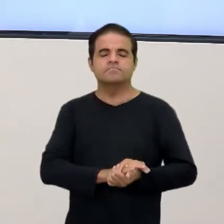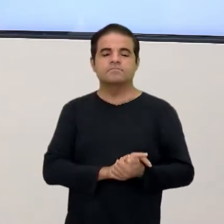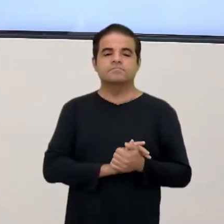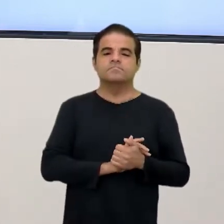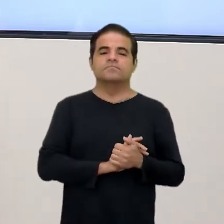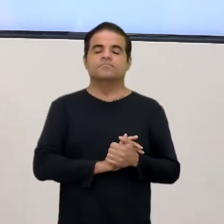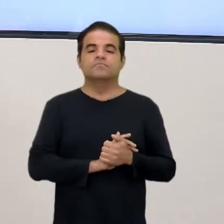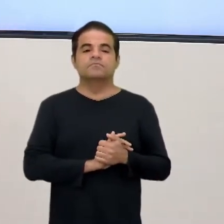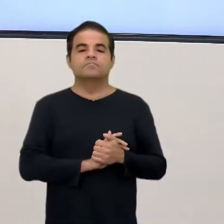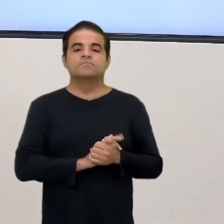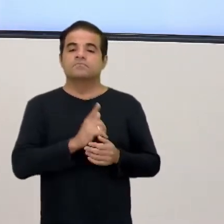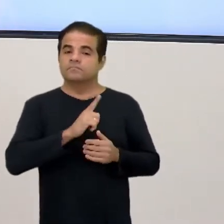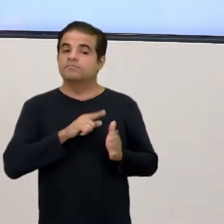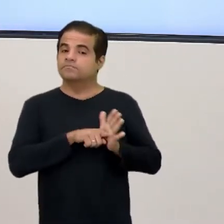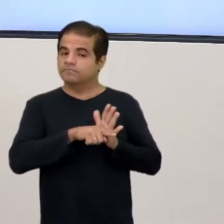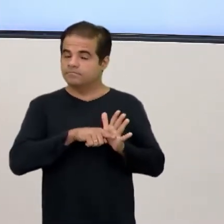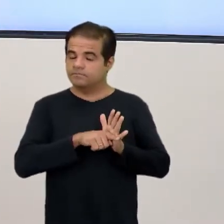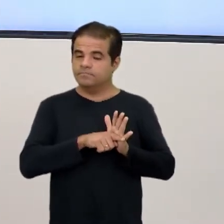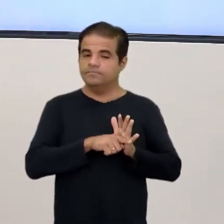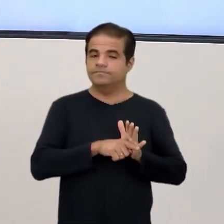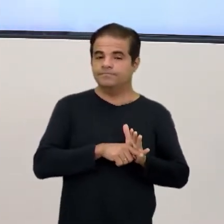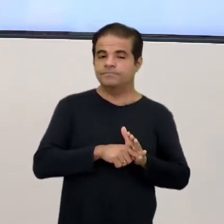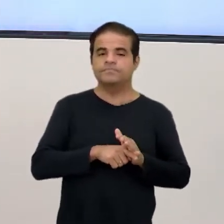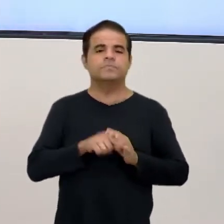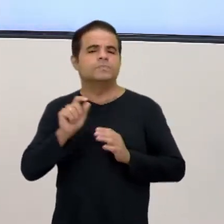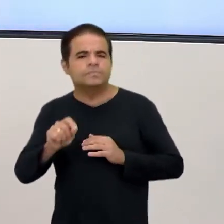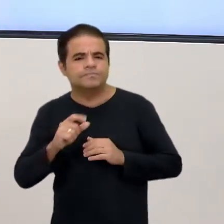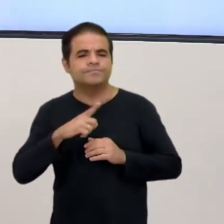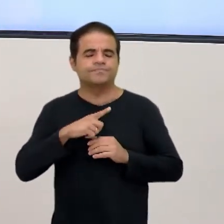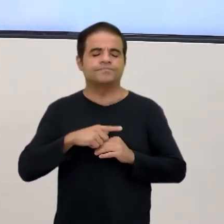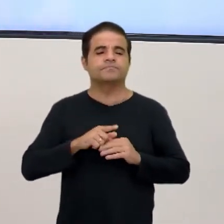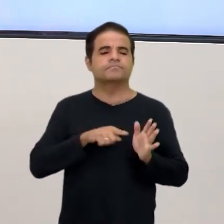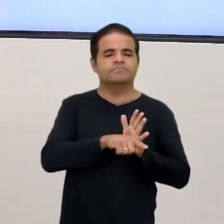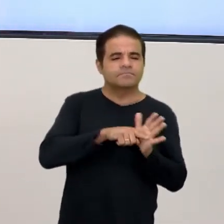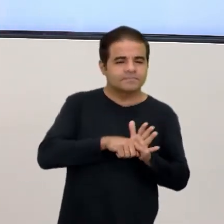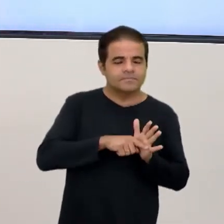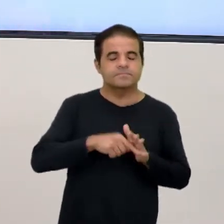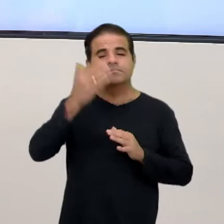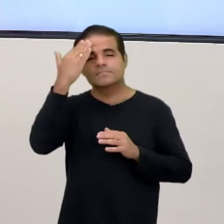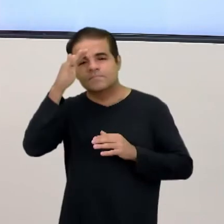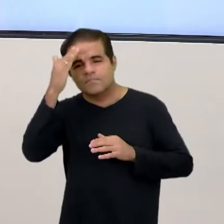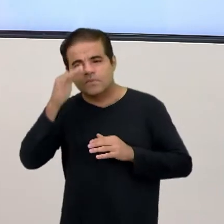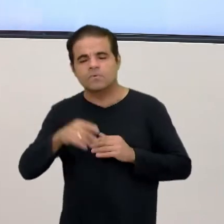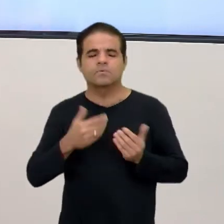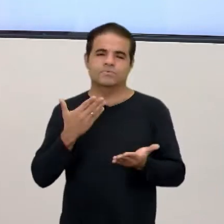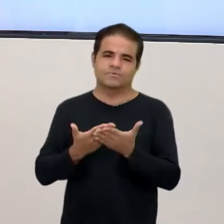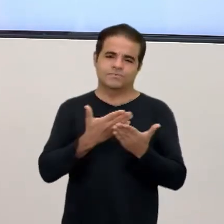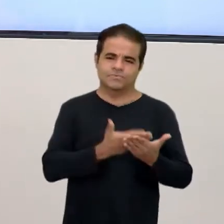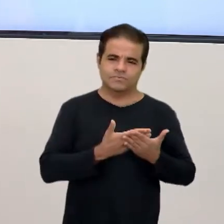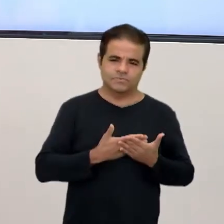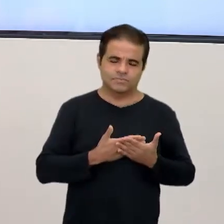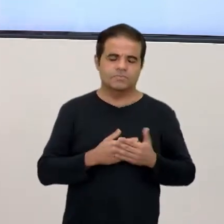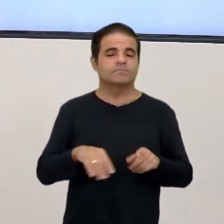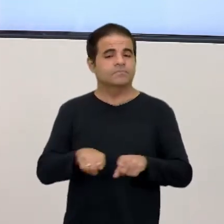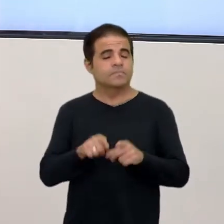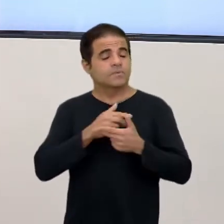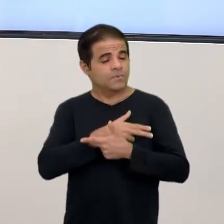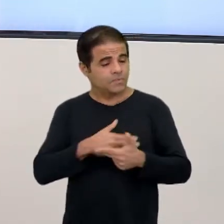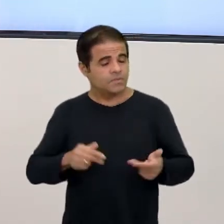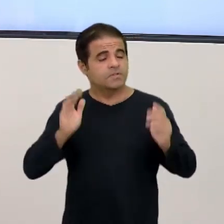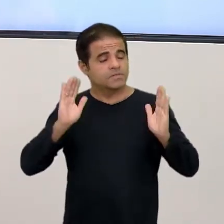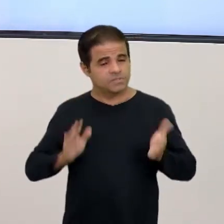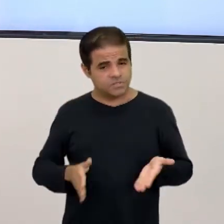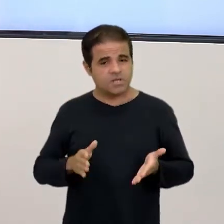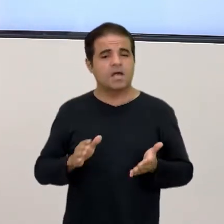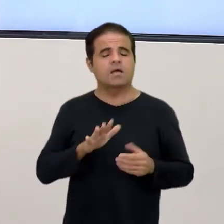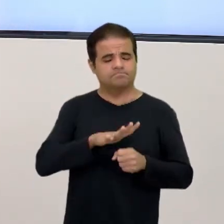em mãos aí essa pesquisa, conhecendo bem o que tem já de pesquisa, de entendimento, de estudos, inclusive de coisas que estão